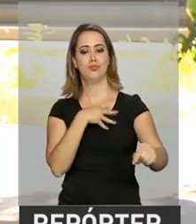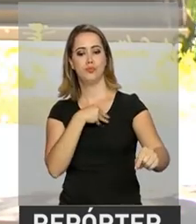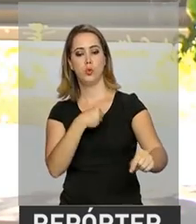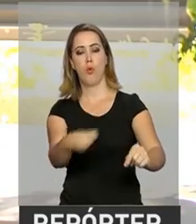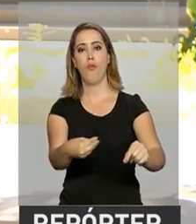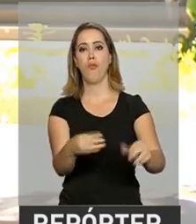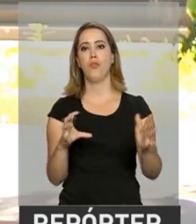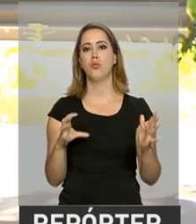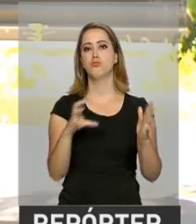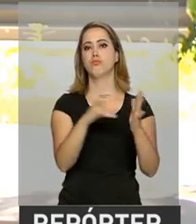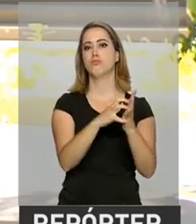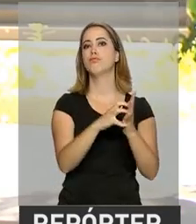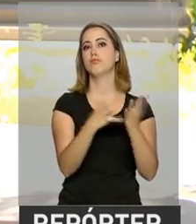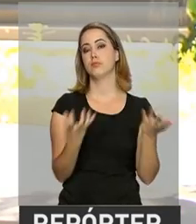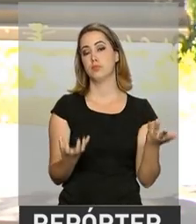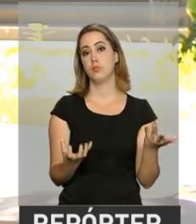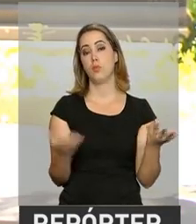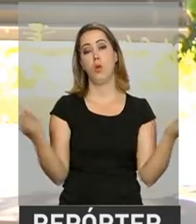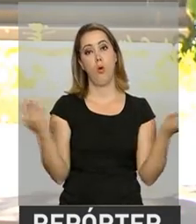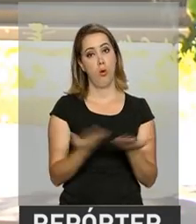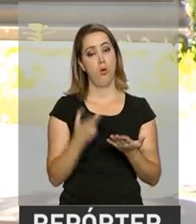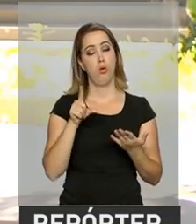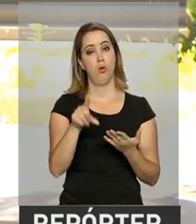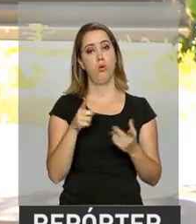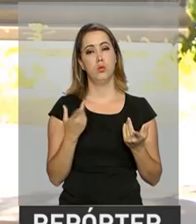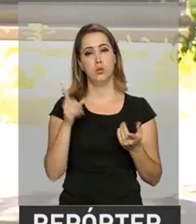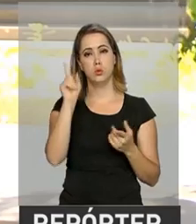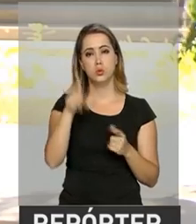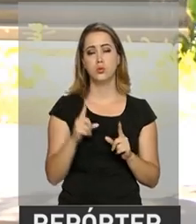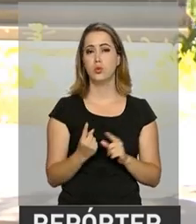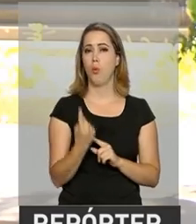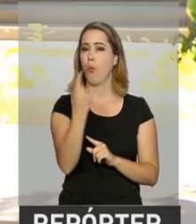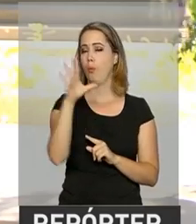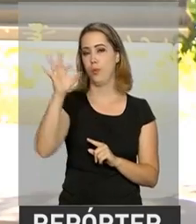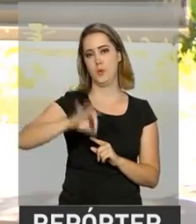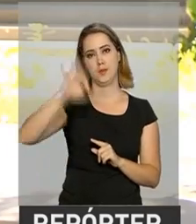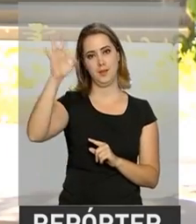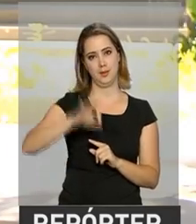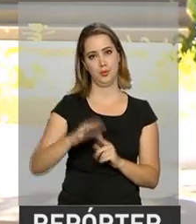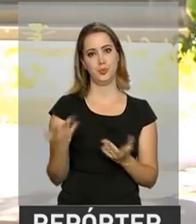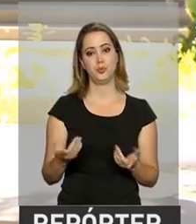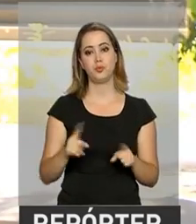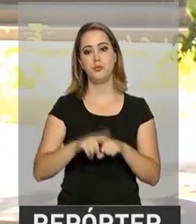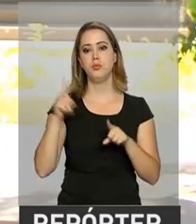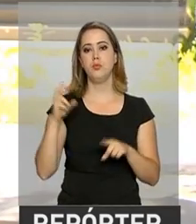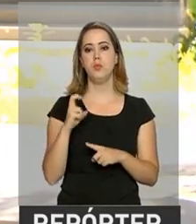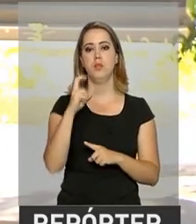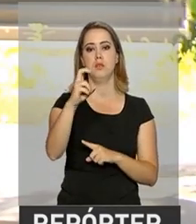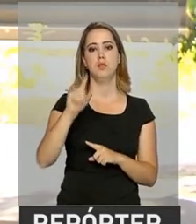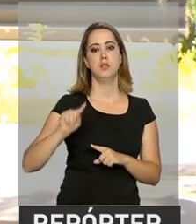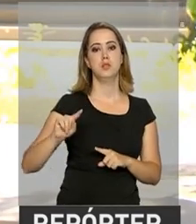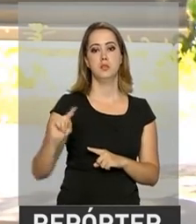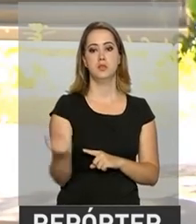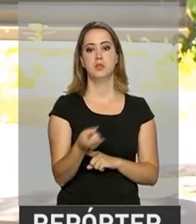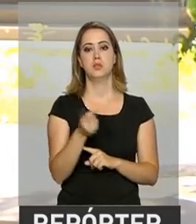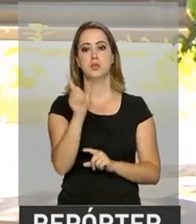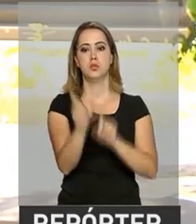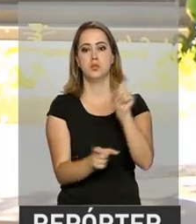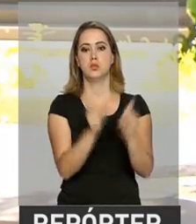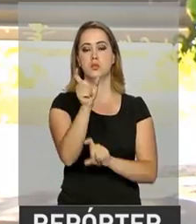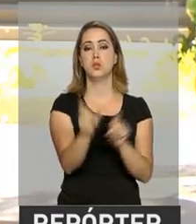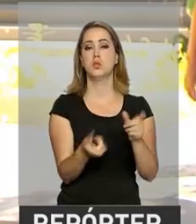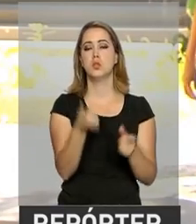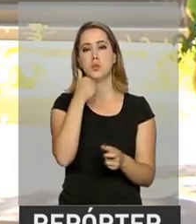da mãe para o filho hoje esta taxa é de menos de 1% mais de 5.000 pacientes entre